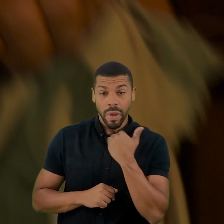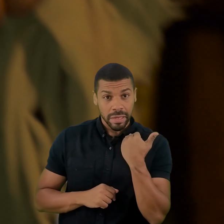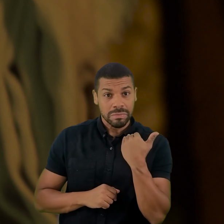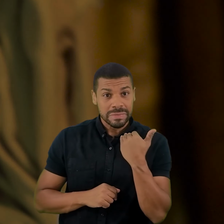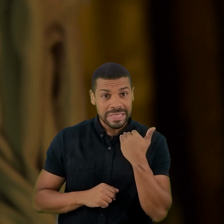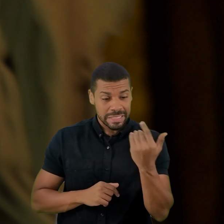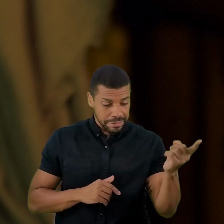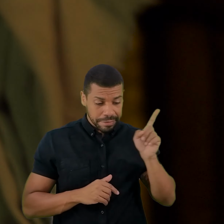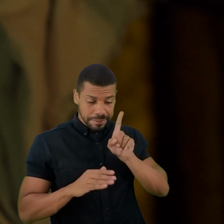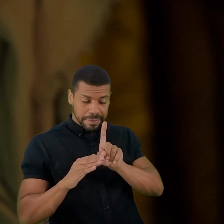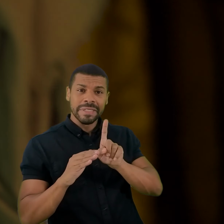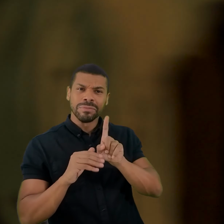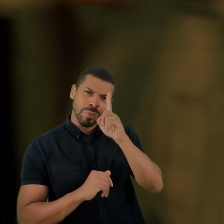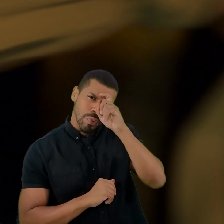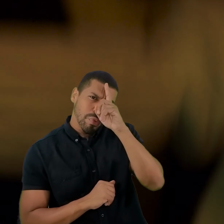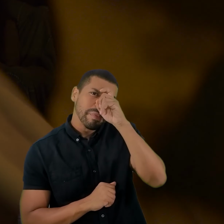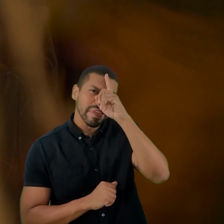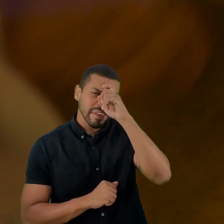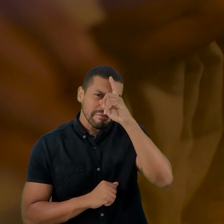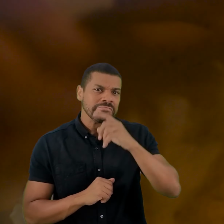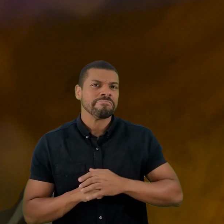Ele morreu internado.